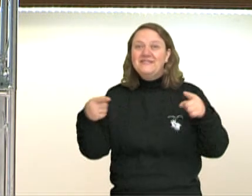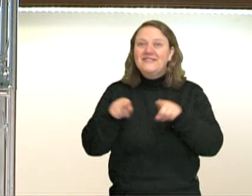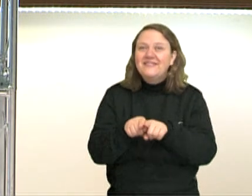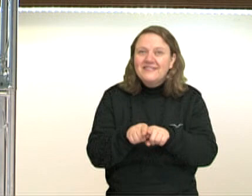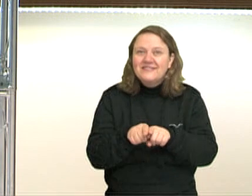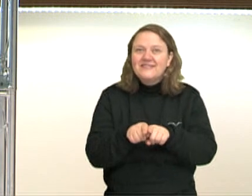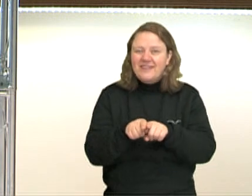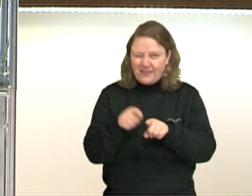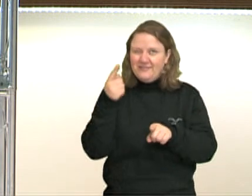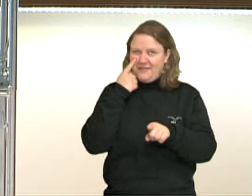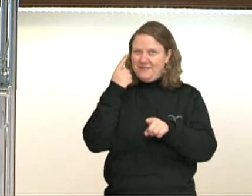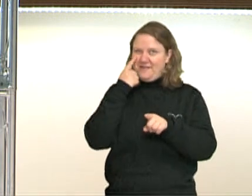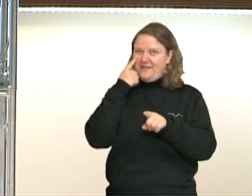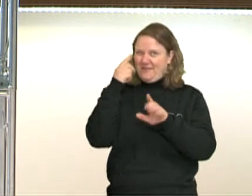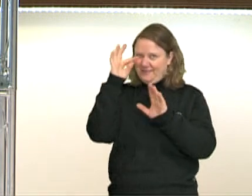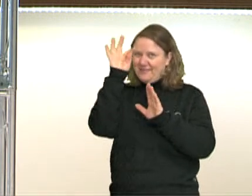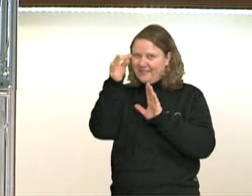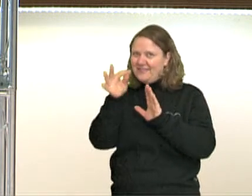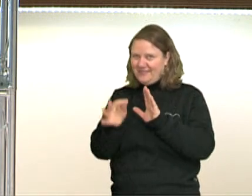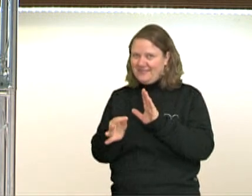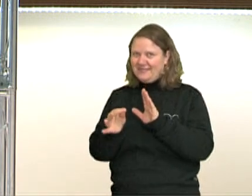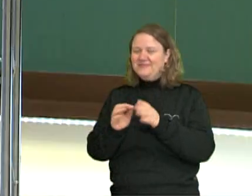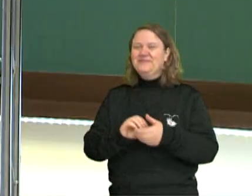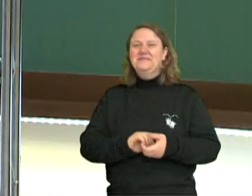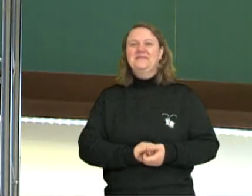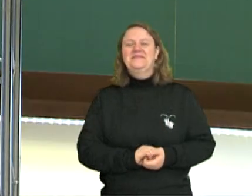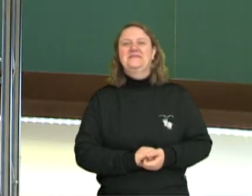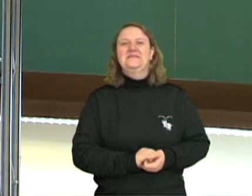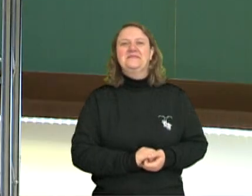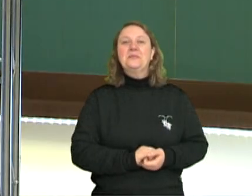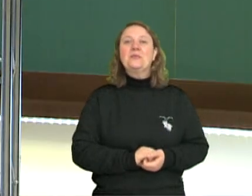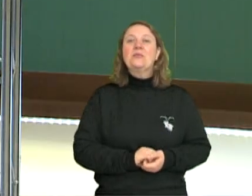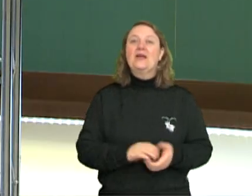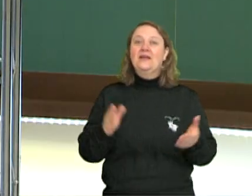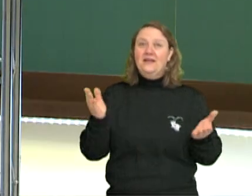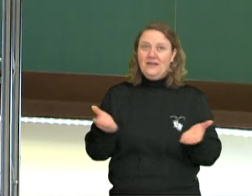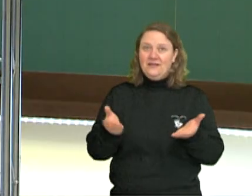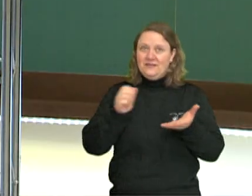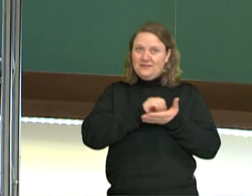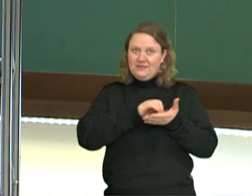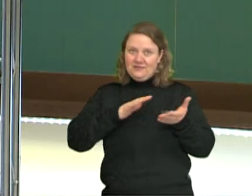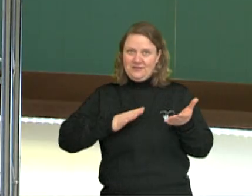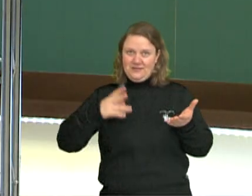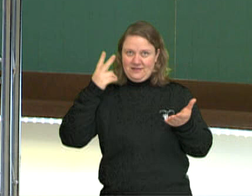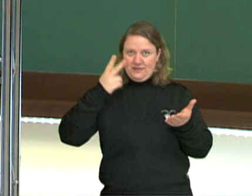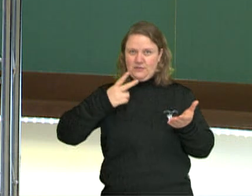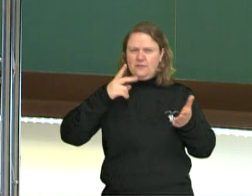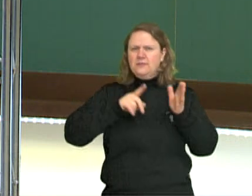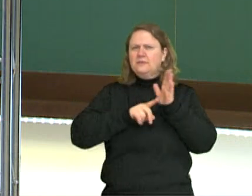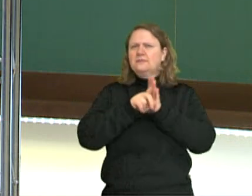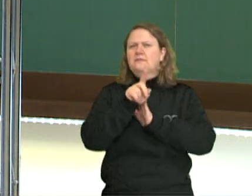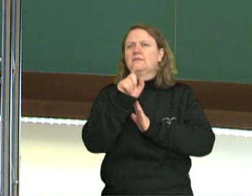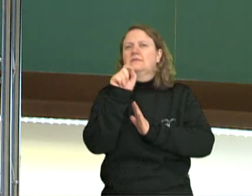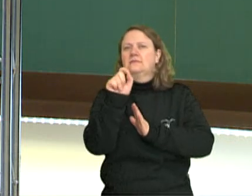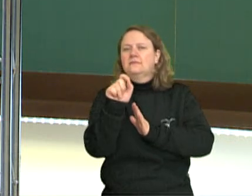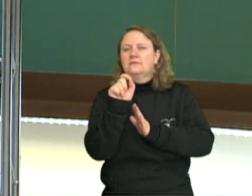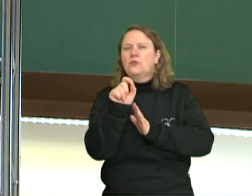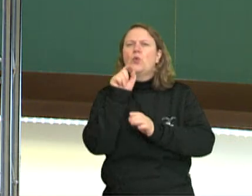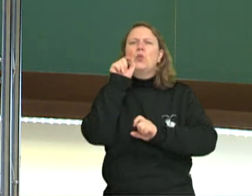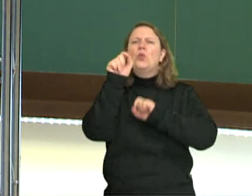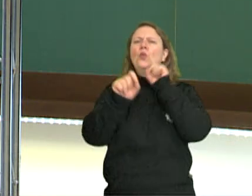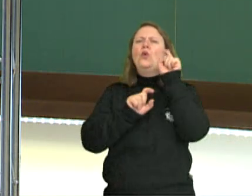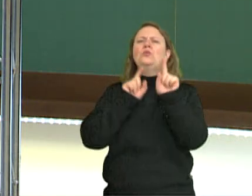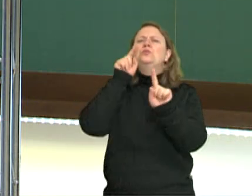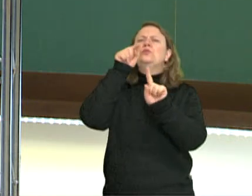Vamos, pessoal, vamos conferir as respostas, então? Então, na nossa atividade 2, a pergunta é: para que um